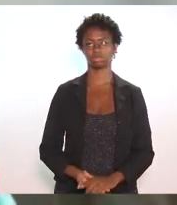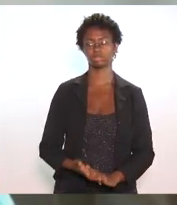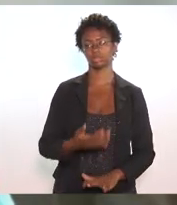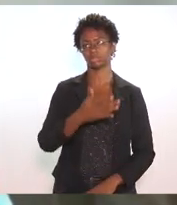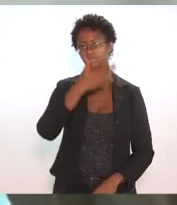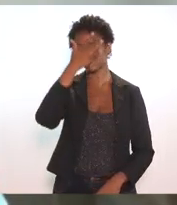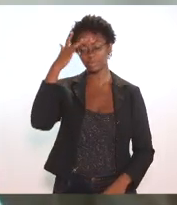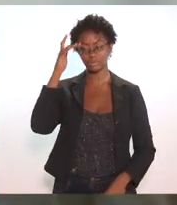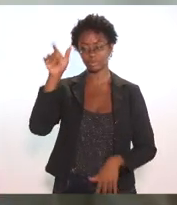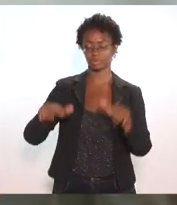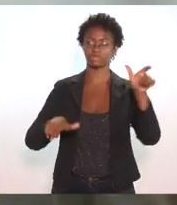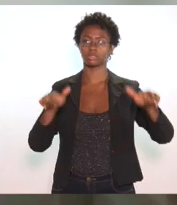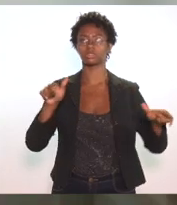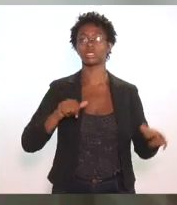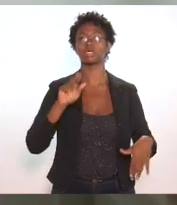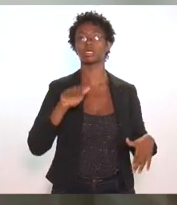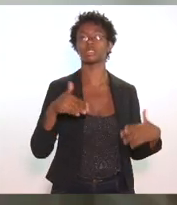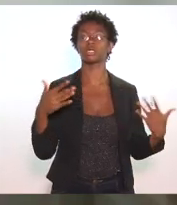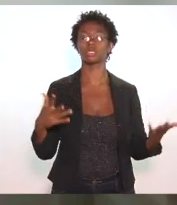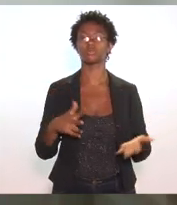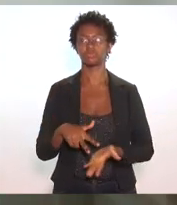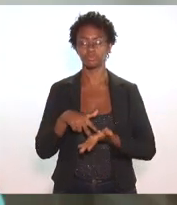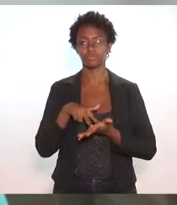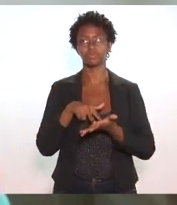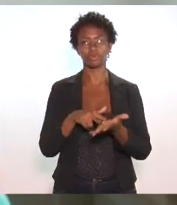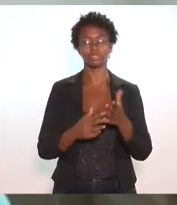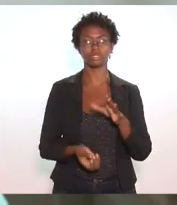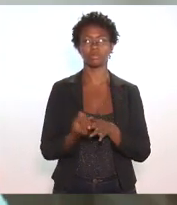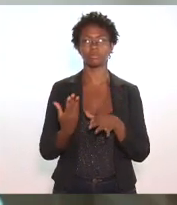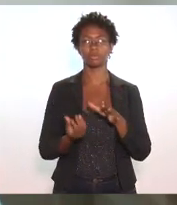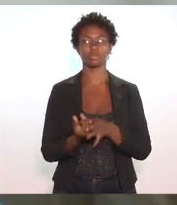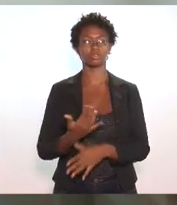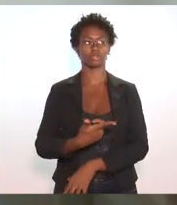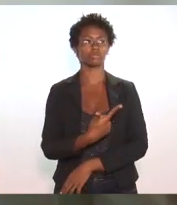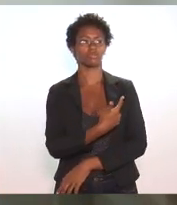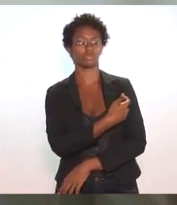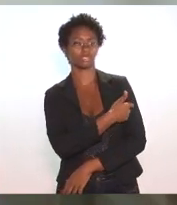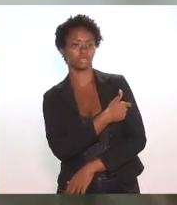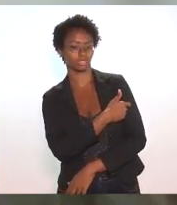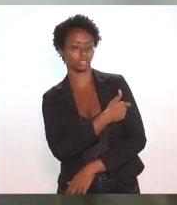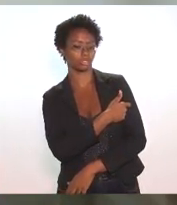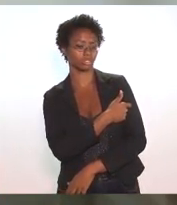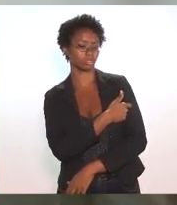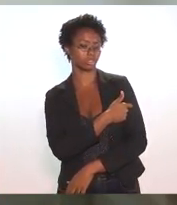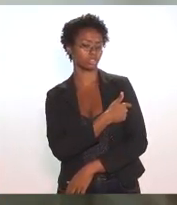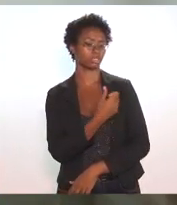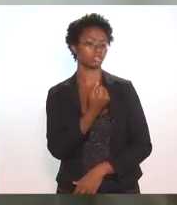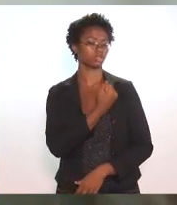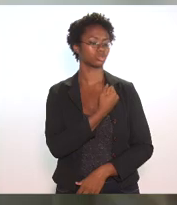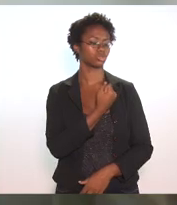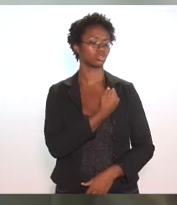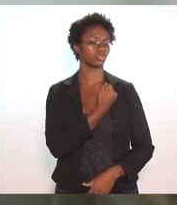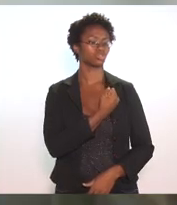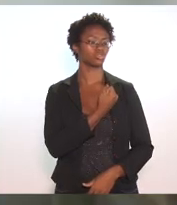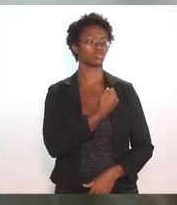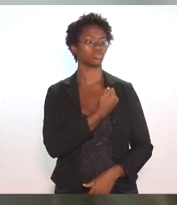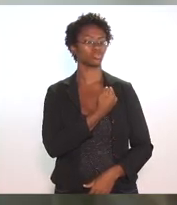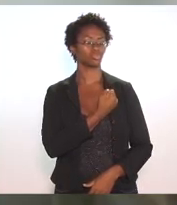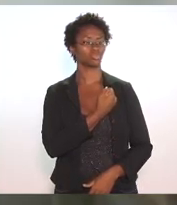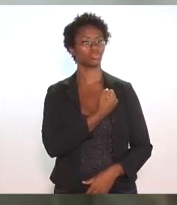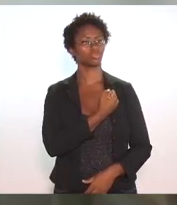quem está sustentando a produção de vacina de números ainda